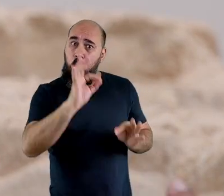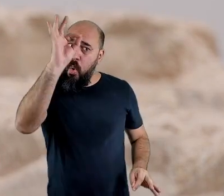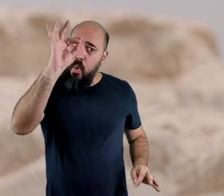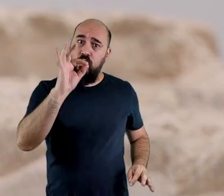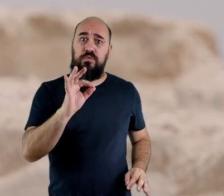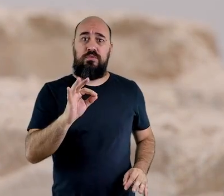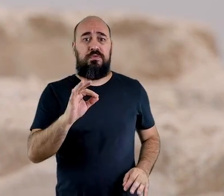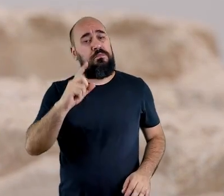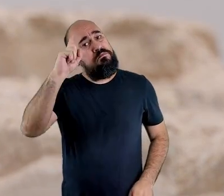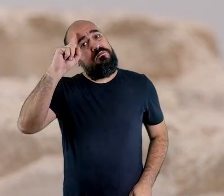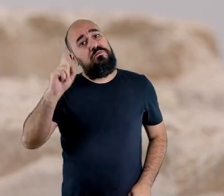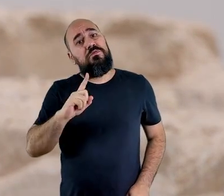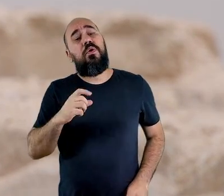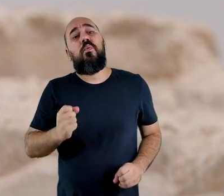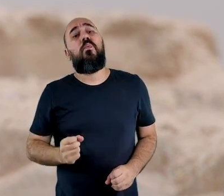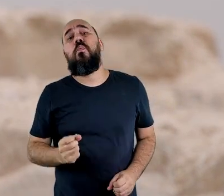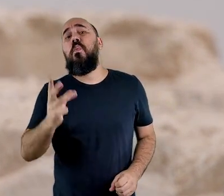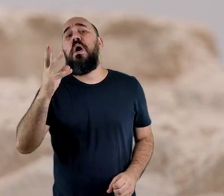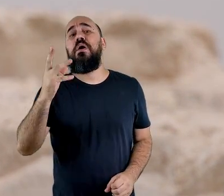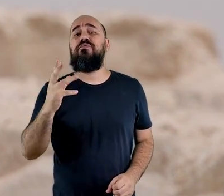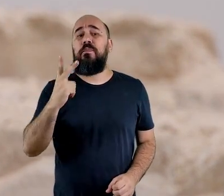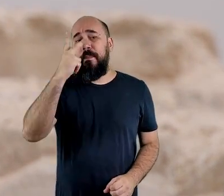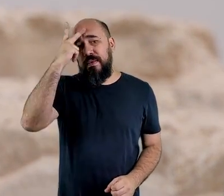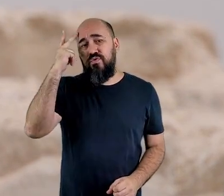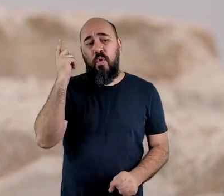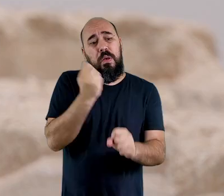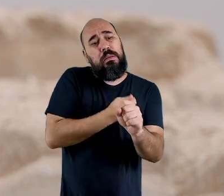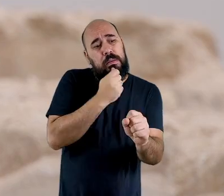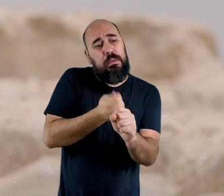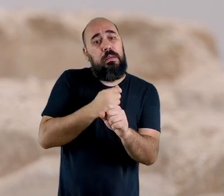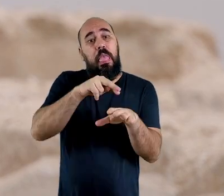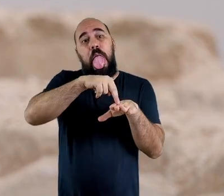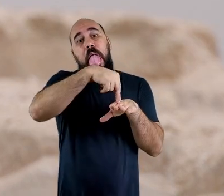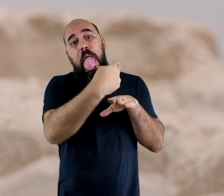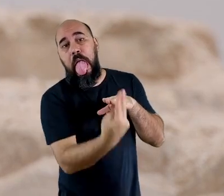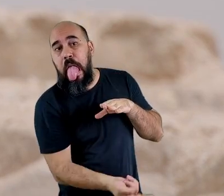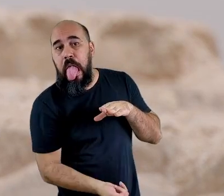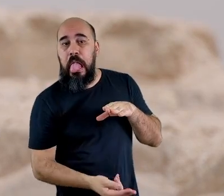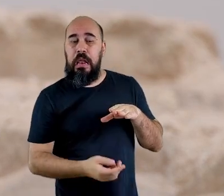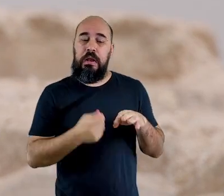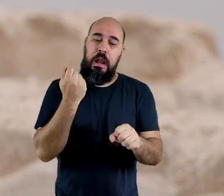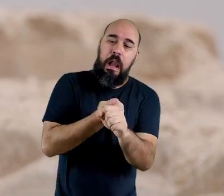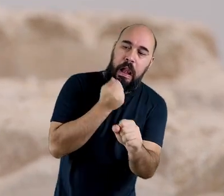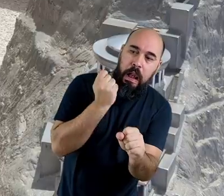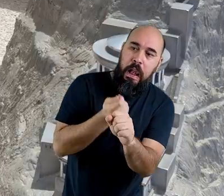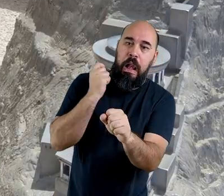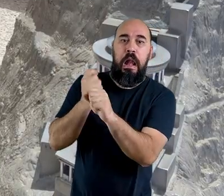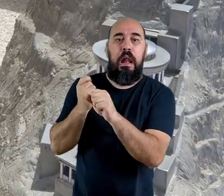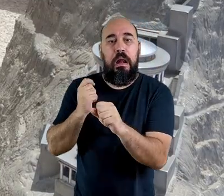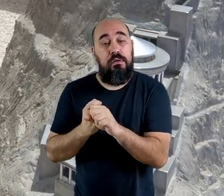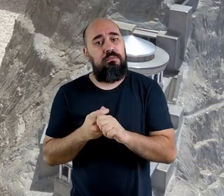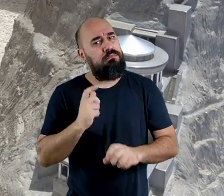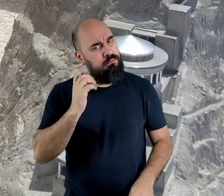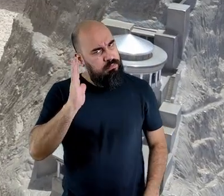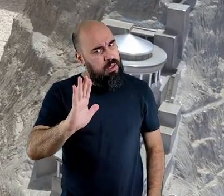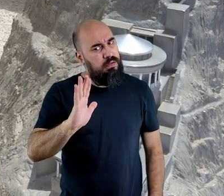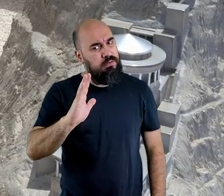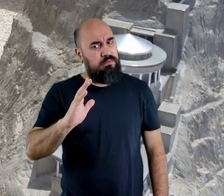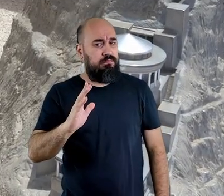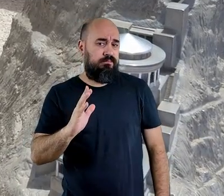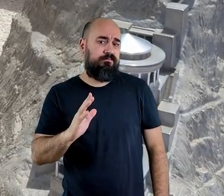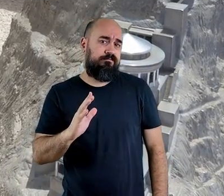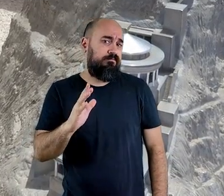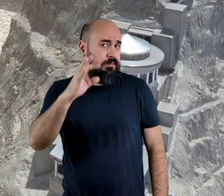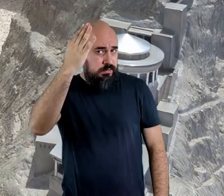ao cair, mas a ideia de que Herodes remodelou uma montanha natural para construir um palácio é algo que